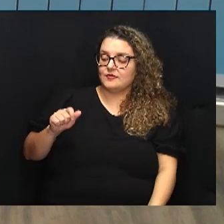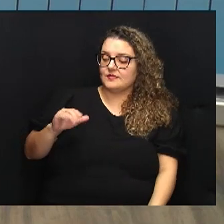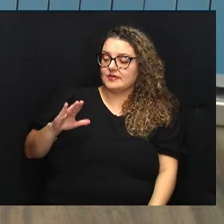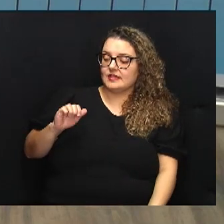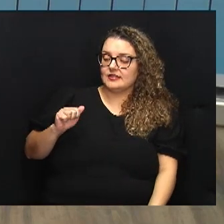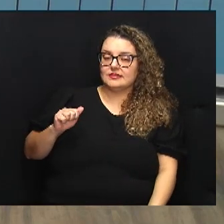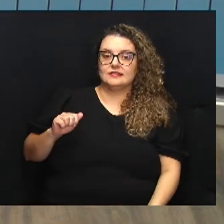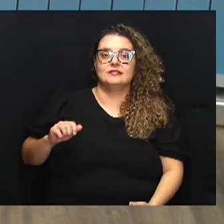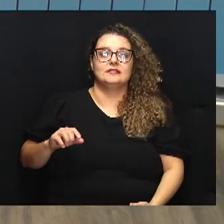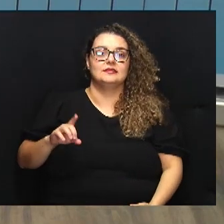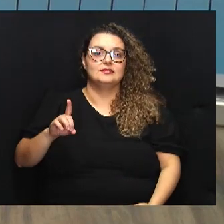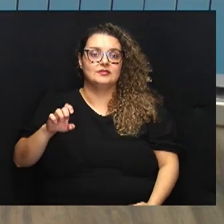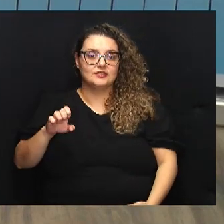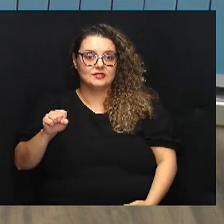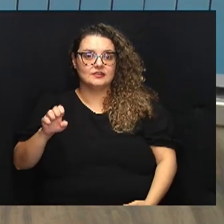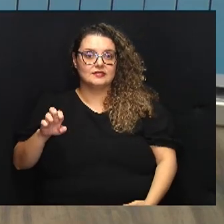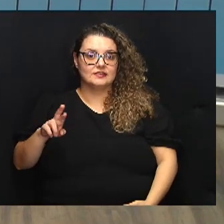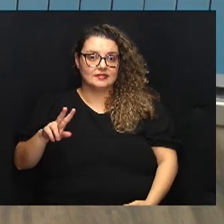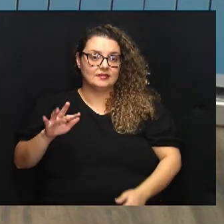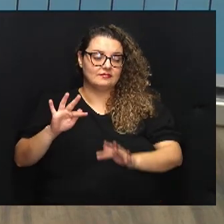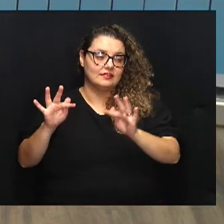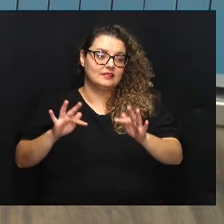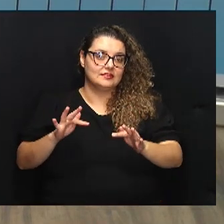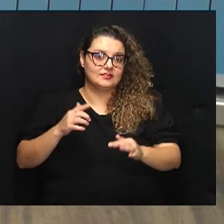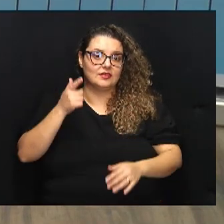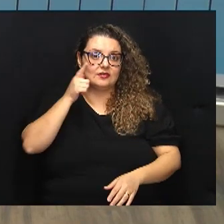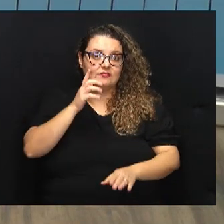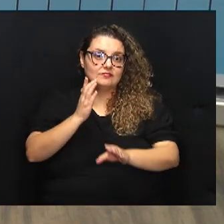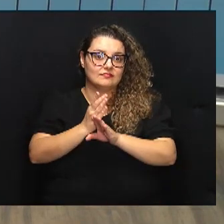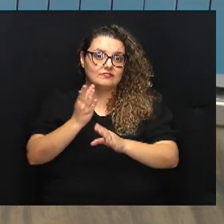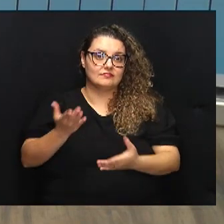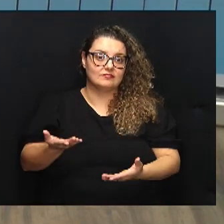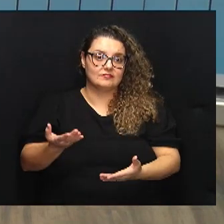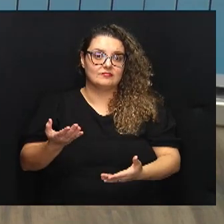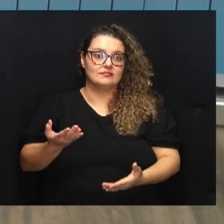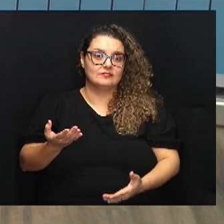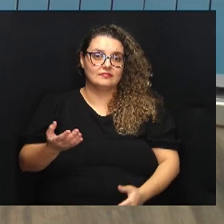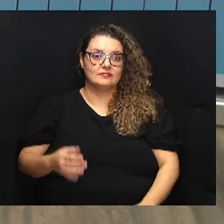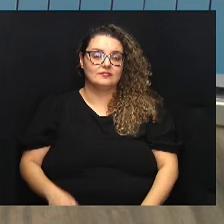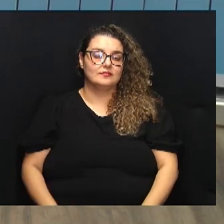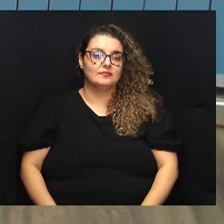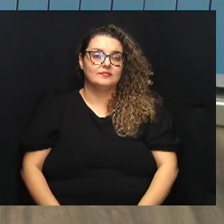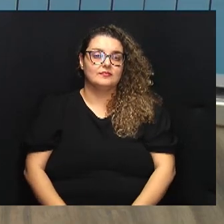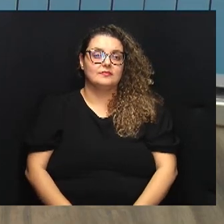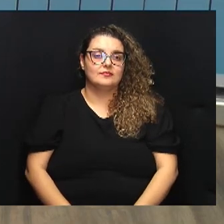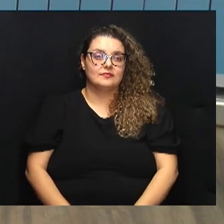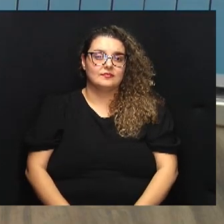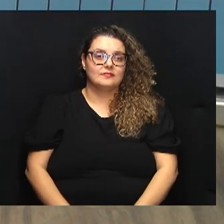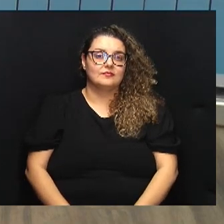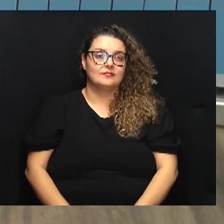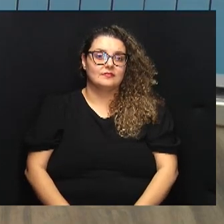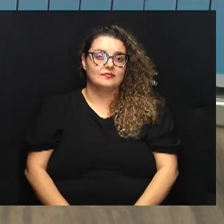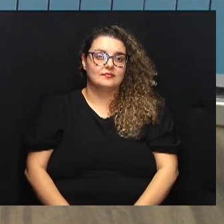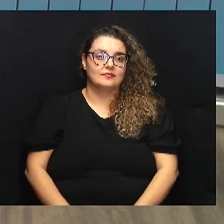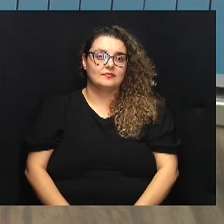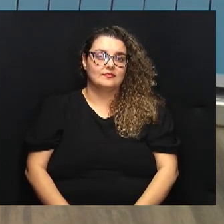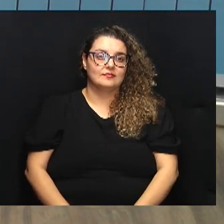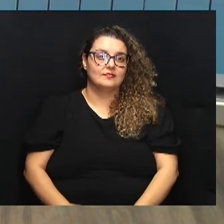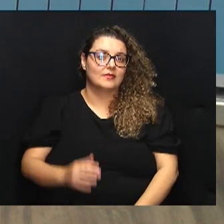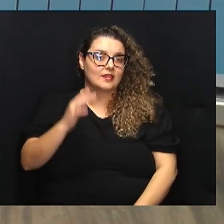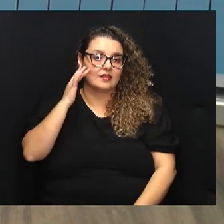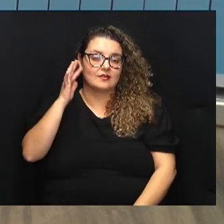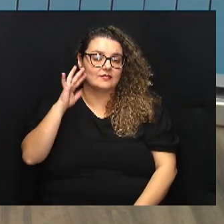Feliz já consegue encontrá-lo, se não vai ter aí, você está pensando em